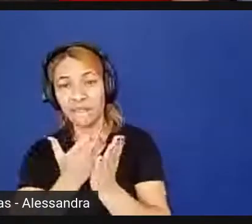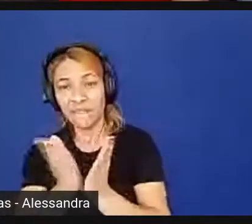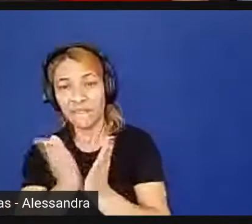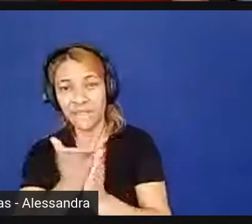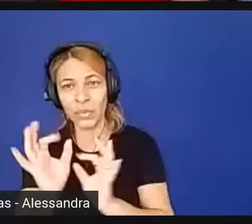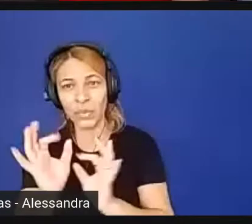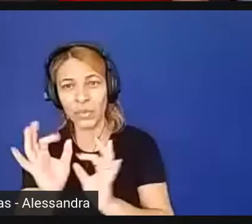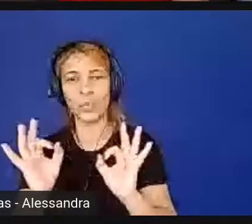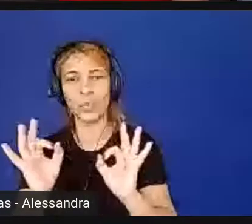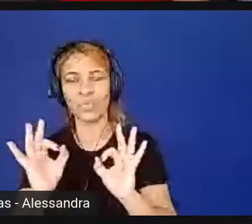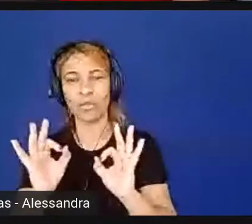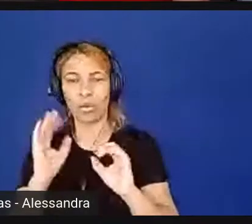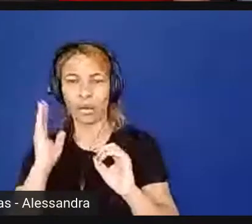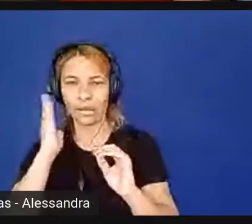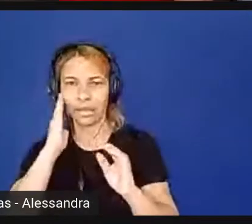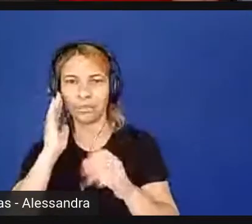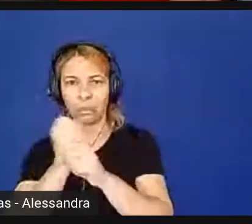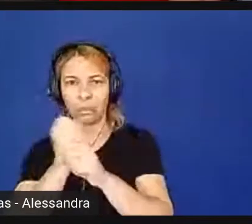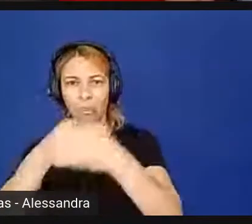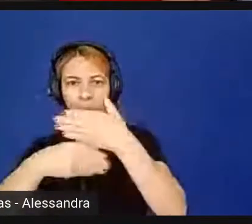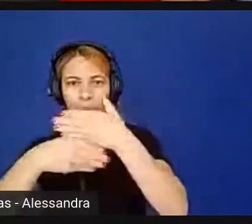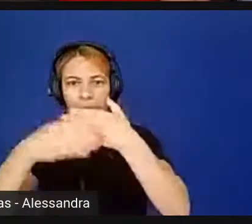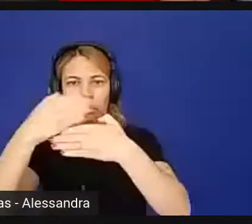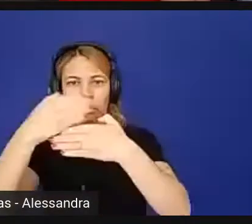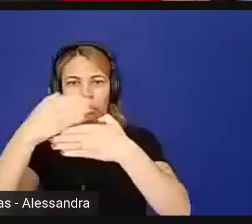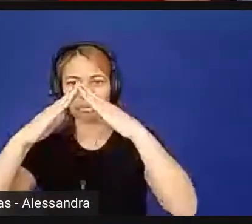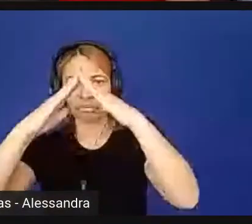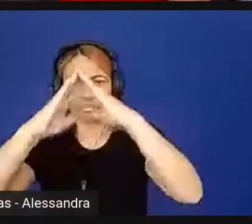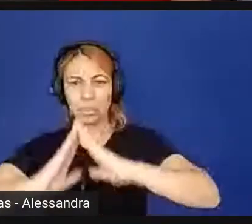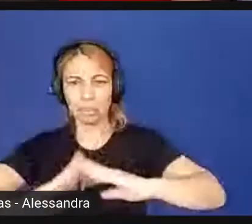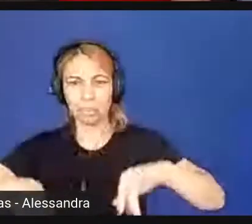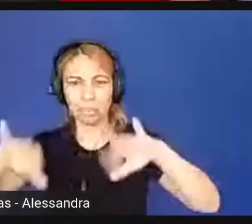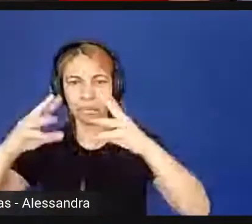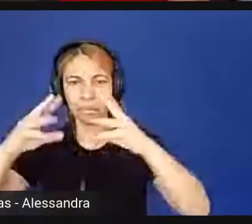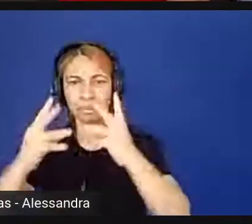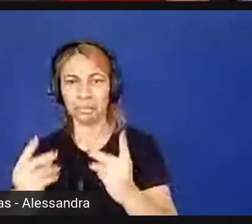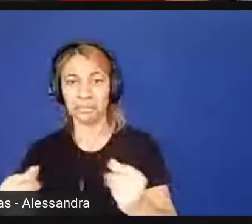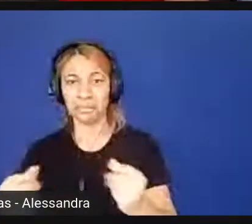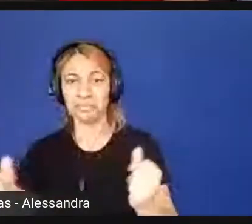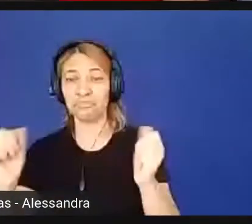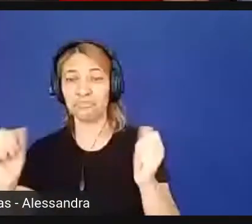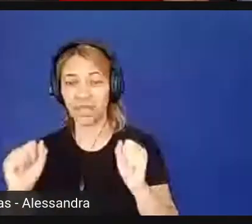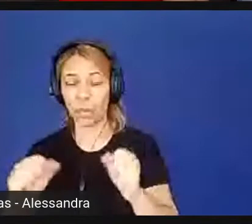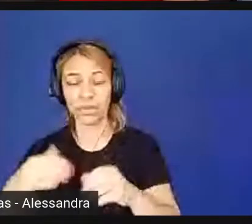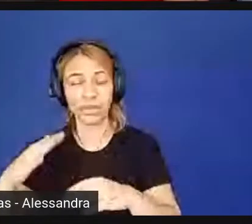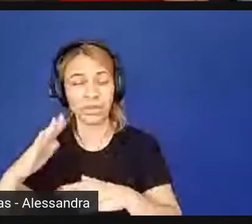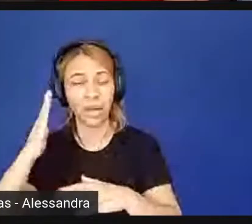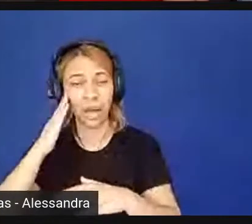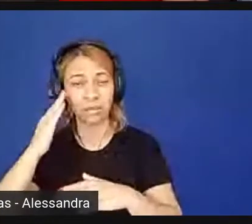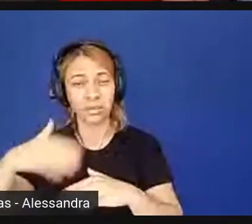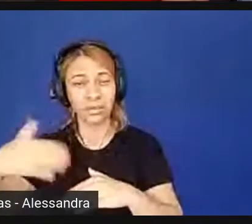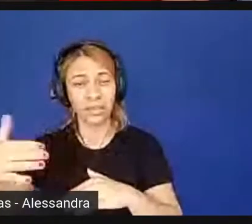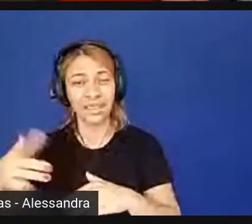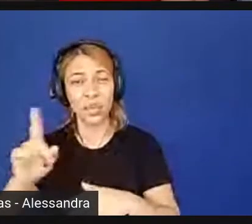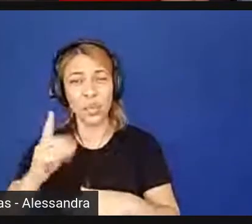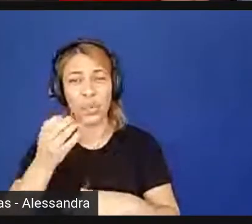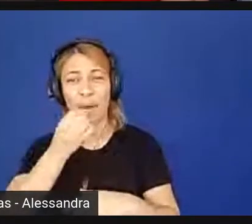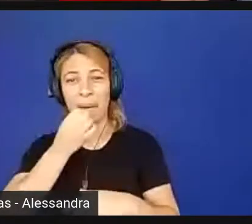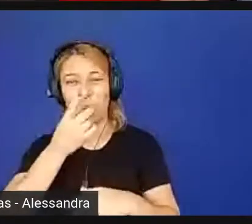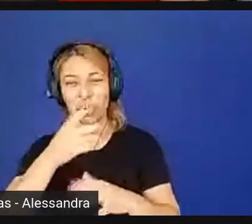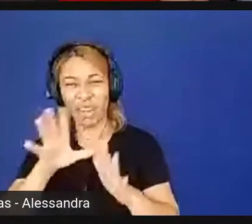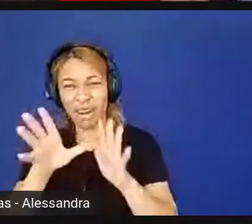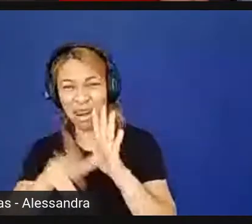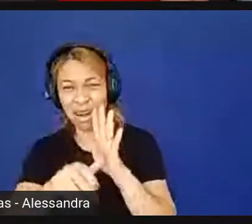desmontar o castelinho dele. Isso é uma visão empresarial de ganho sustentável a longo prazo. Não é bom para os donos que haja corrupção no seu